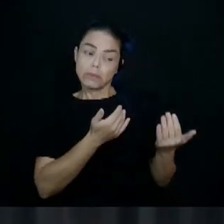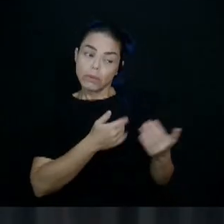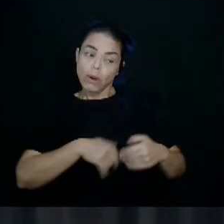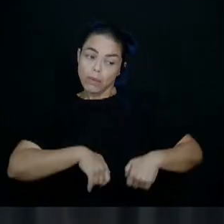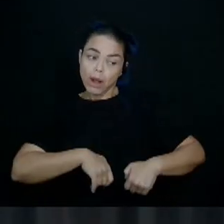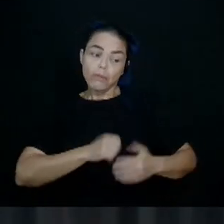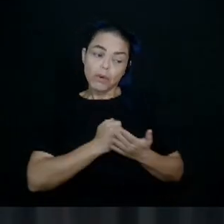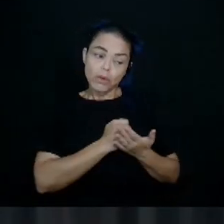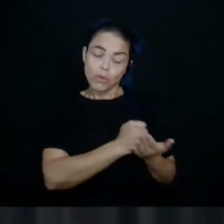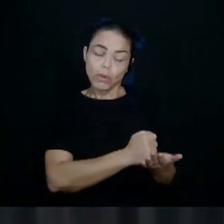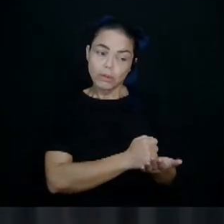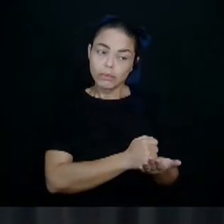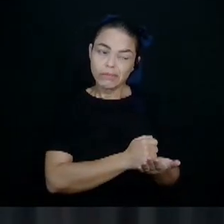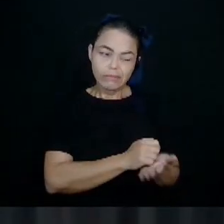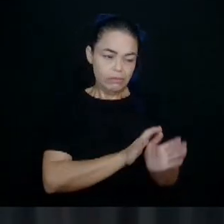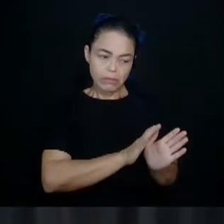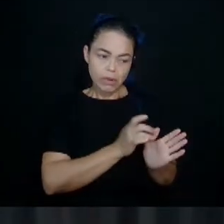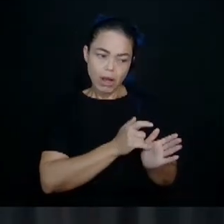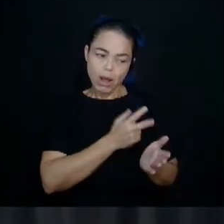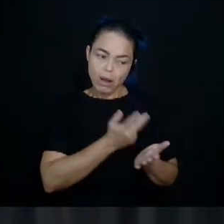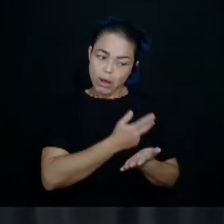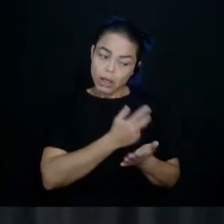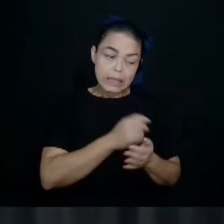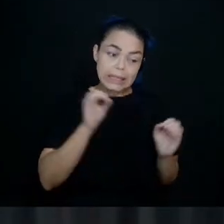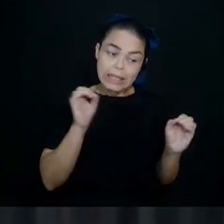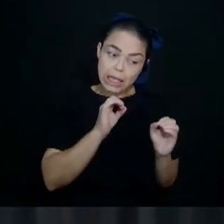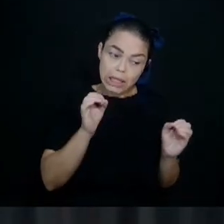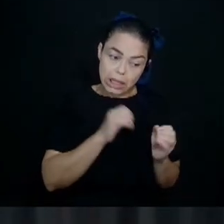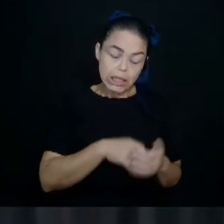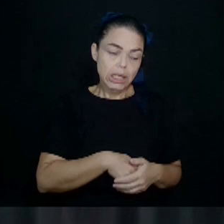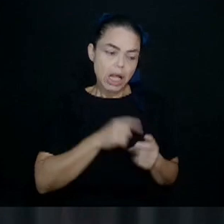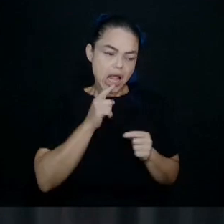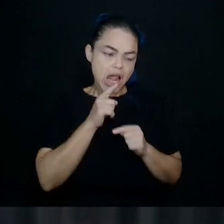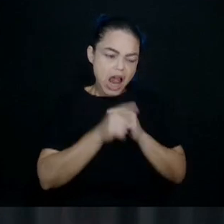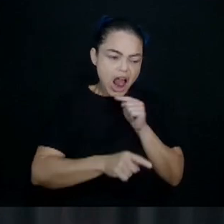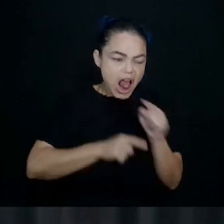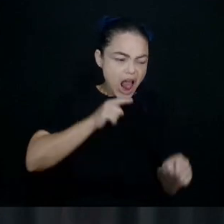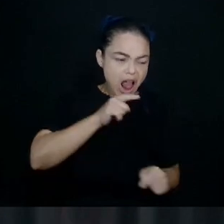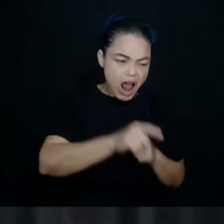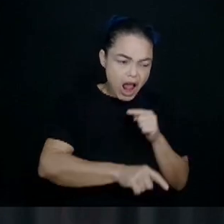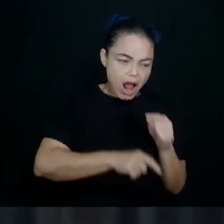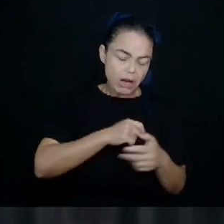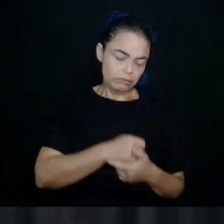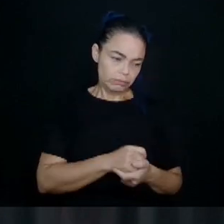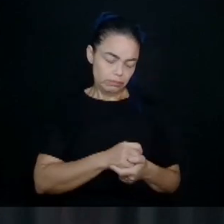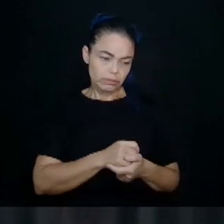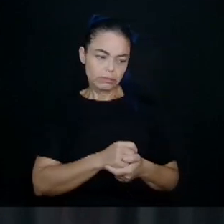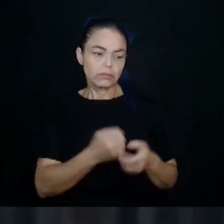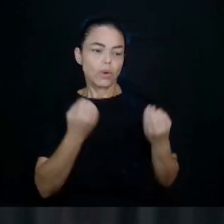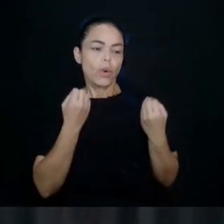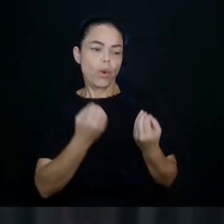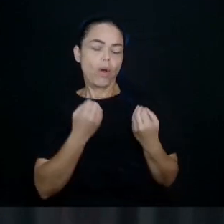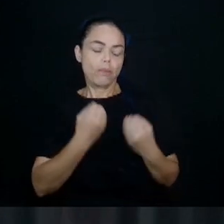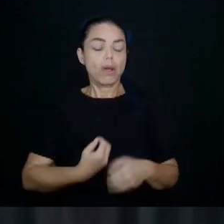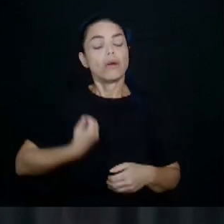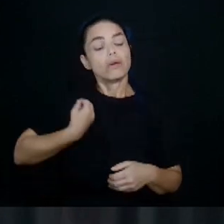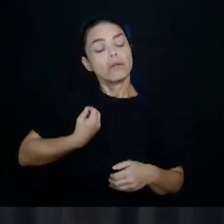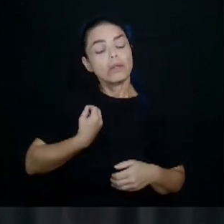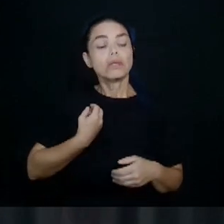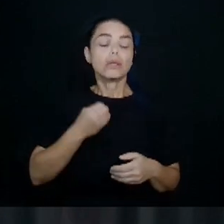nada de errado com você, eu não estou criticando, né, a forma como você está vivendo, eu estou